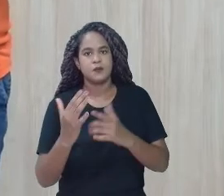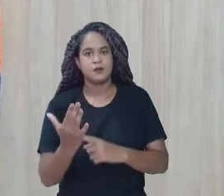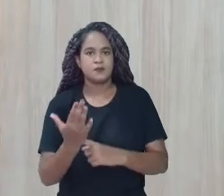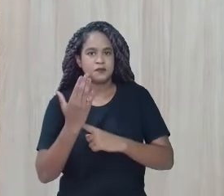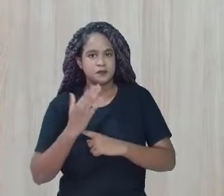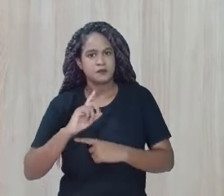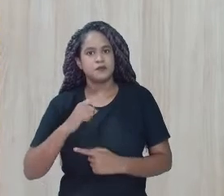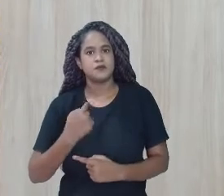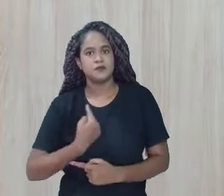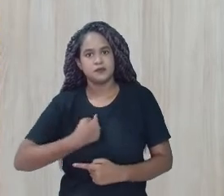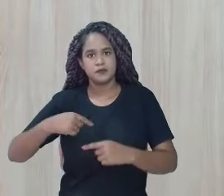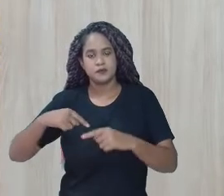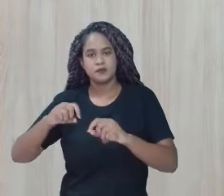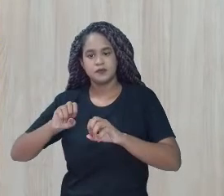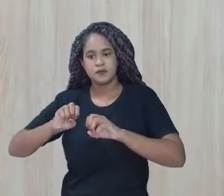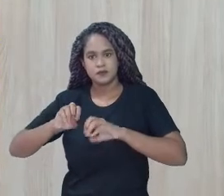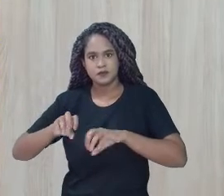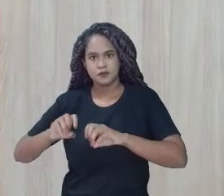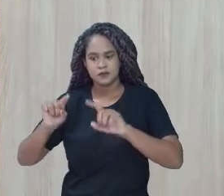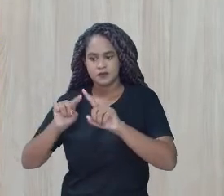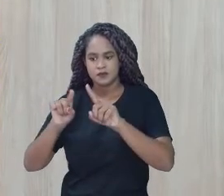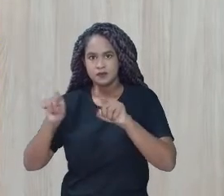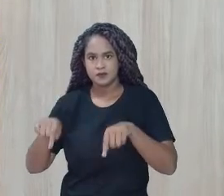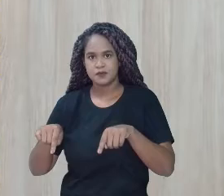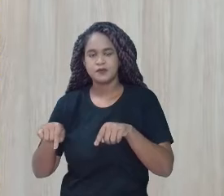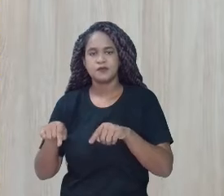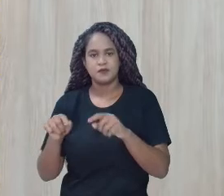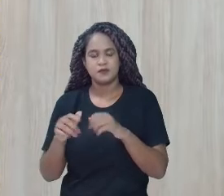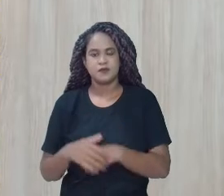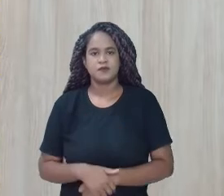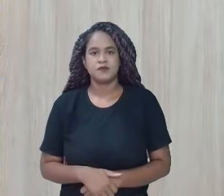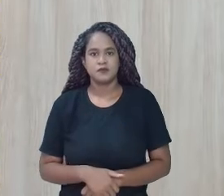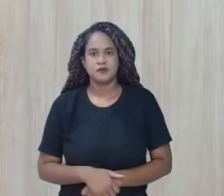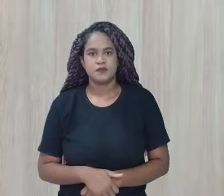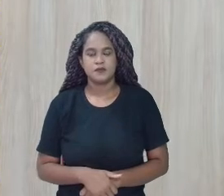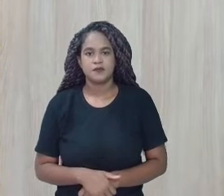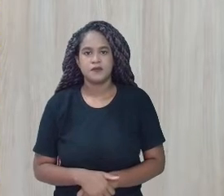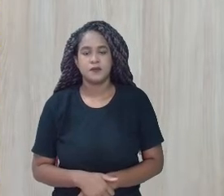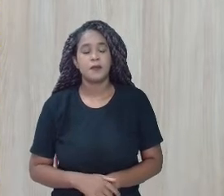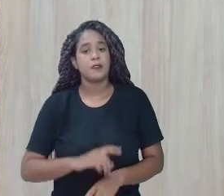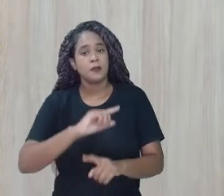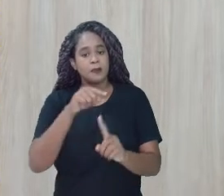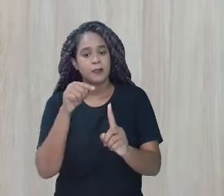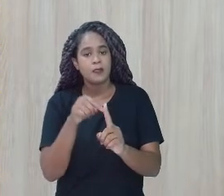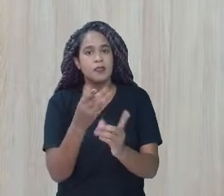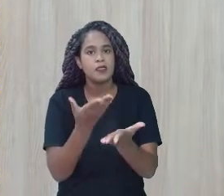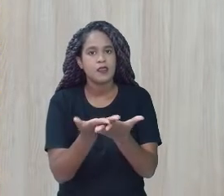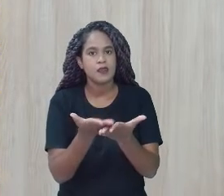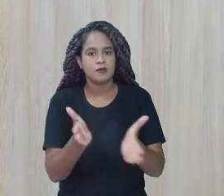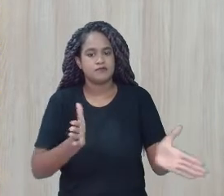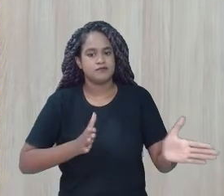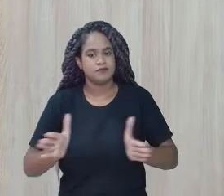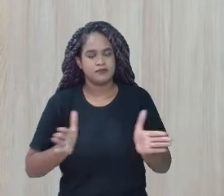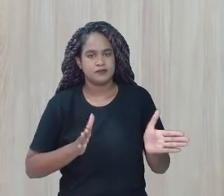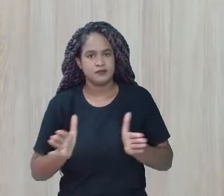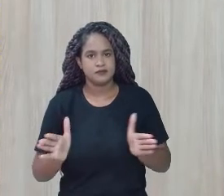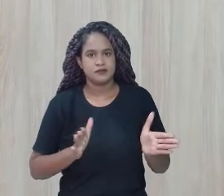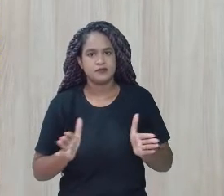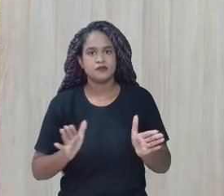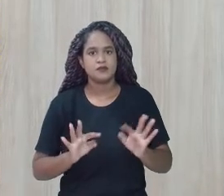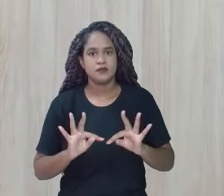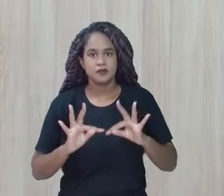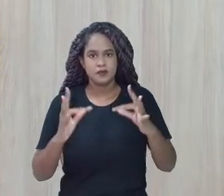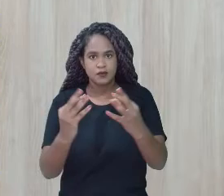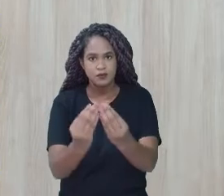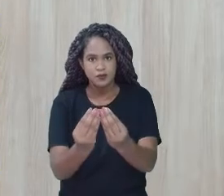aqui no projeto do Educa Recife, para tornar, ajudar a tornar nossas aulas mais acessíveis para todos e todas.